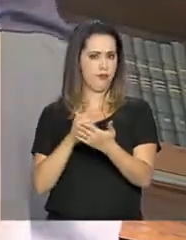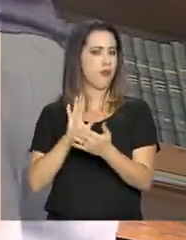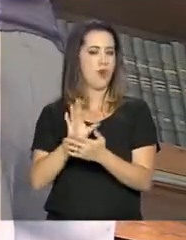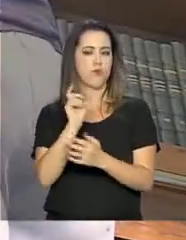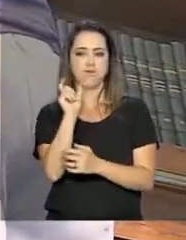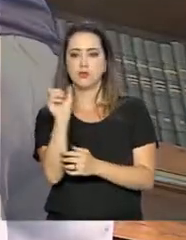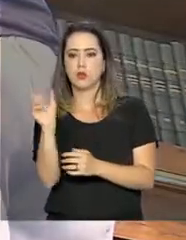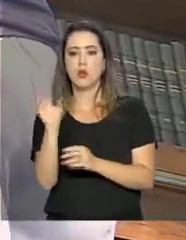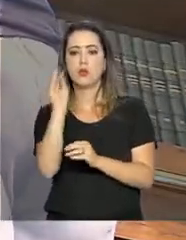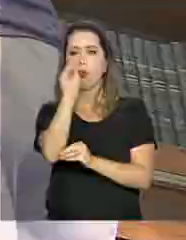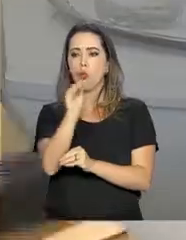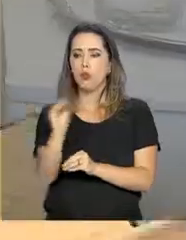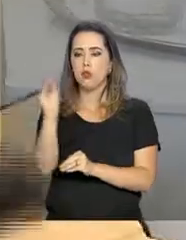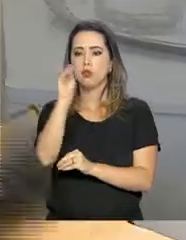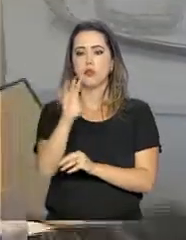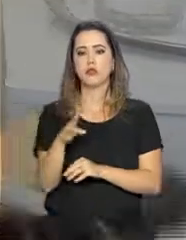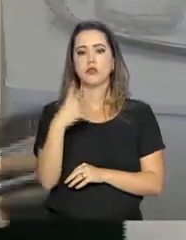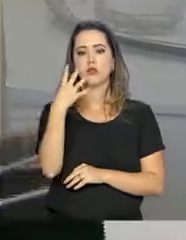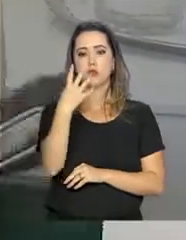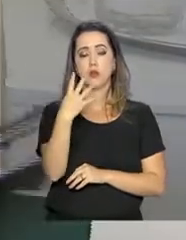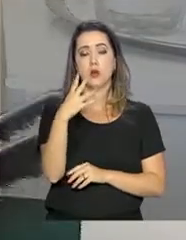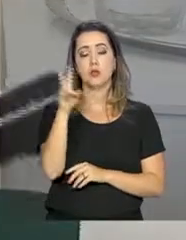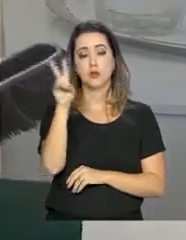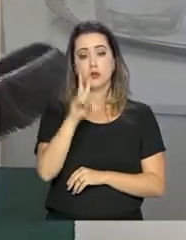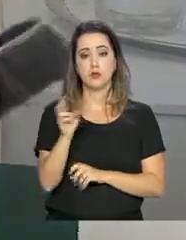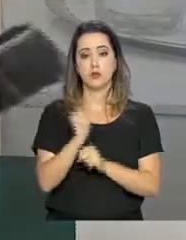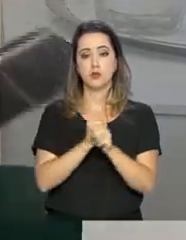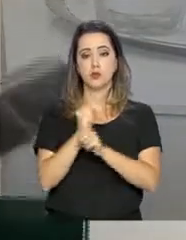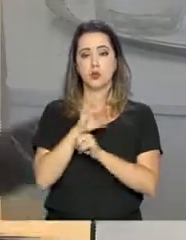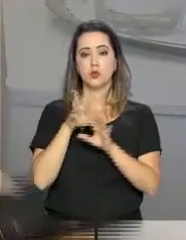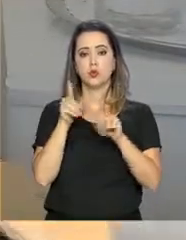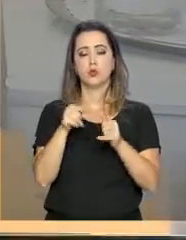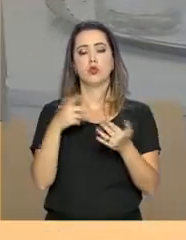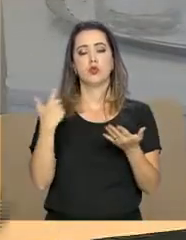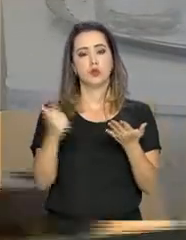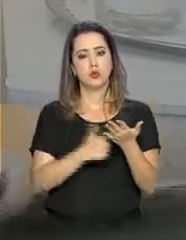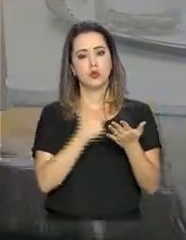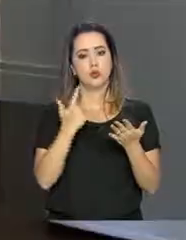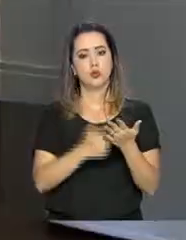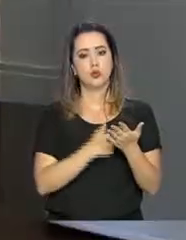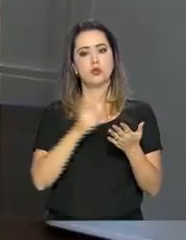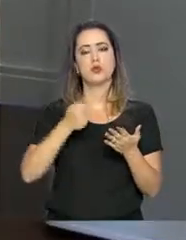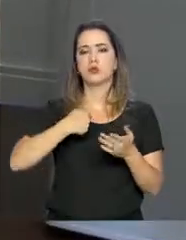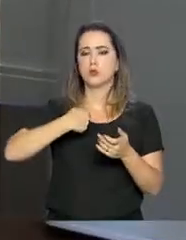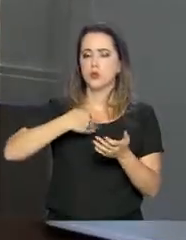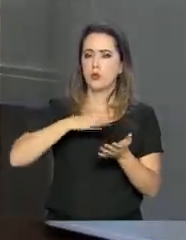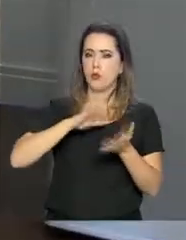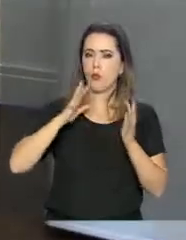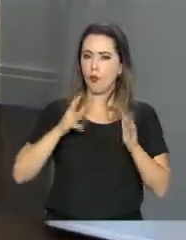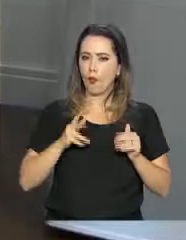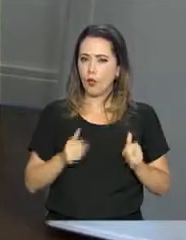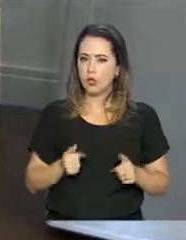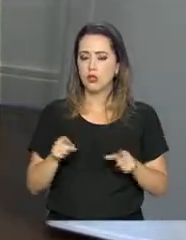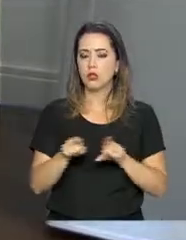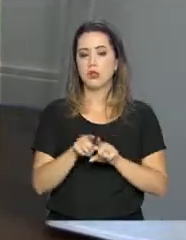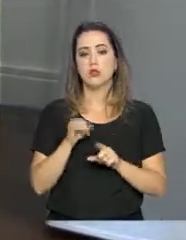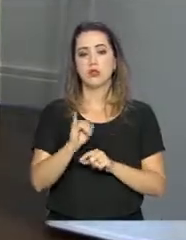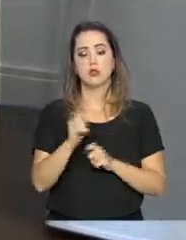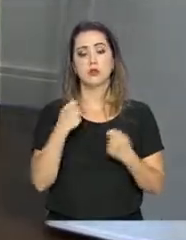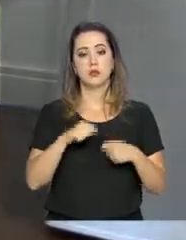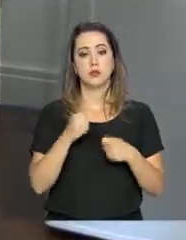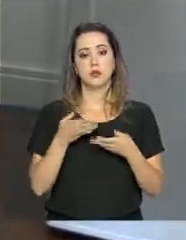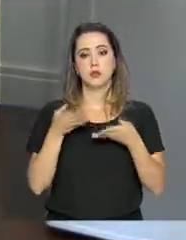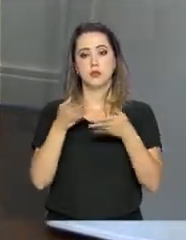preservação das obras quatro vezes por ano todos os livros são retirados e limpos quando necessário as obras são